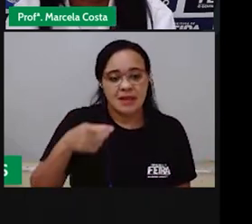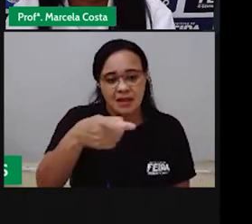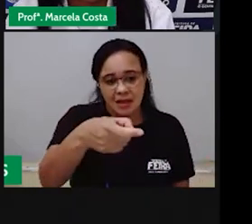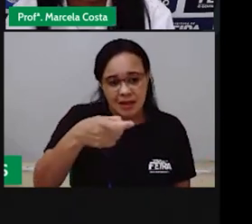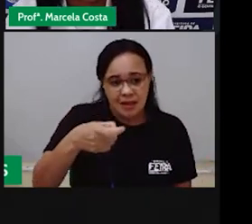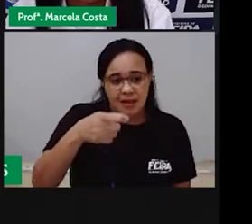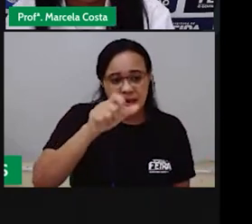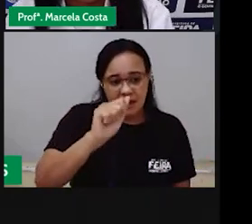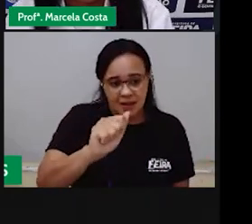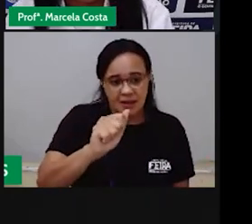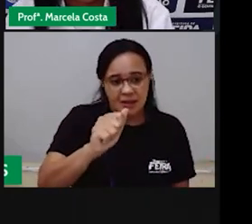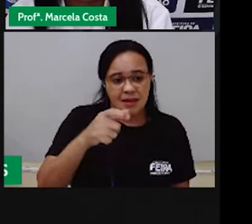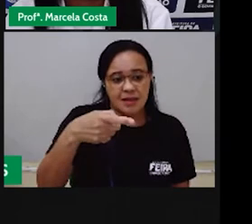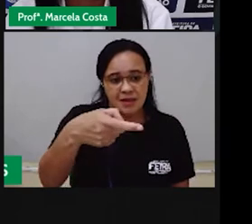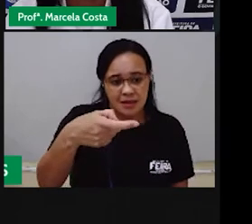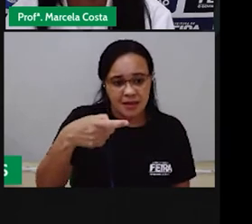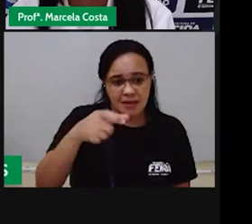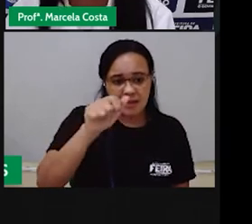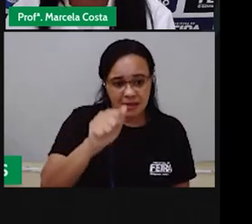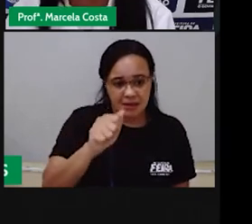Podemos escrever essa frase aqui, ó.